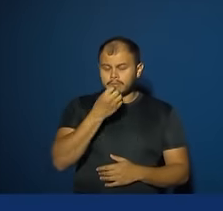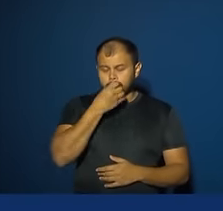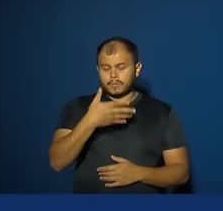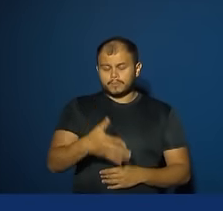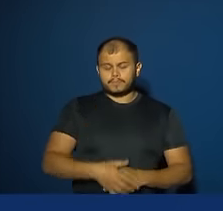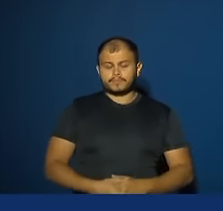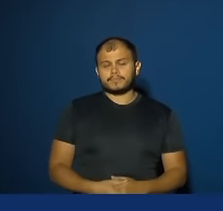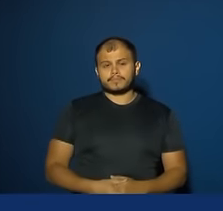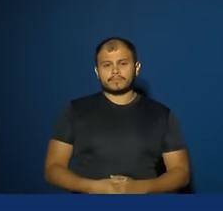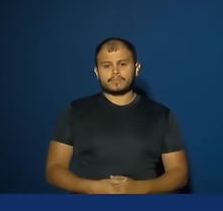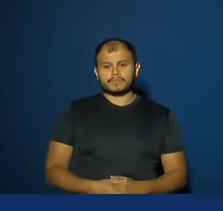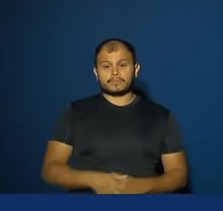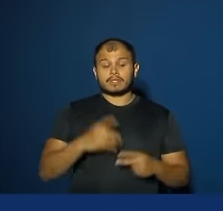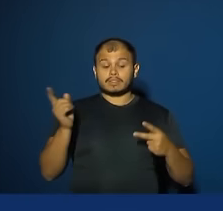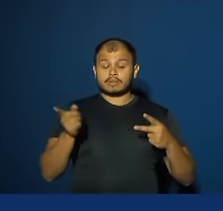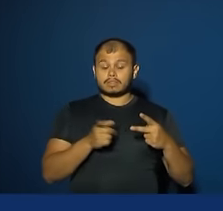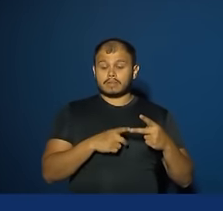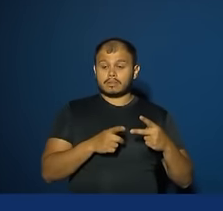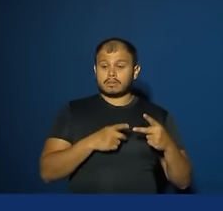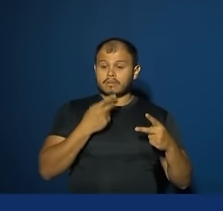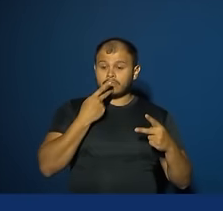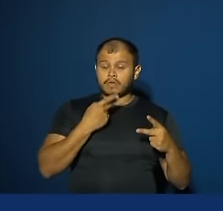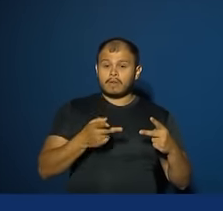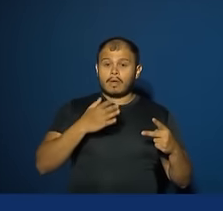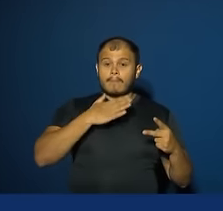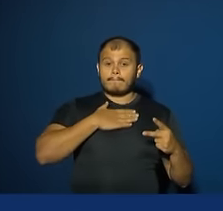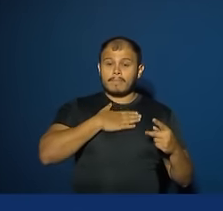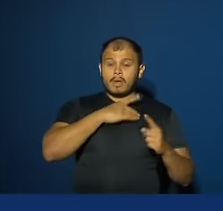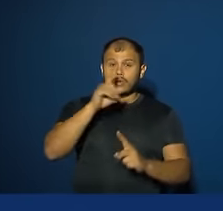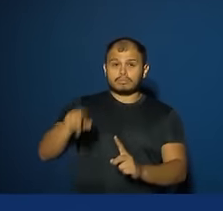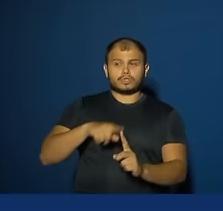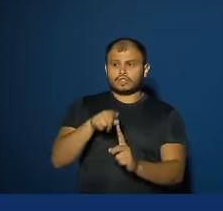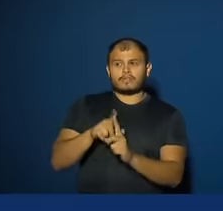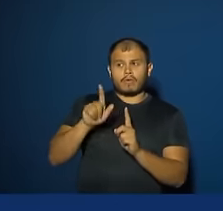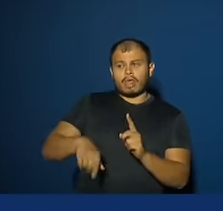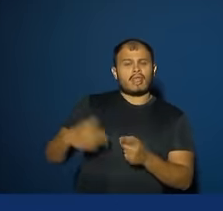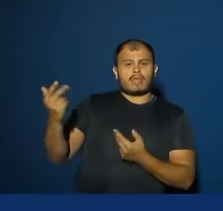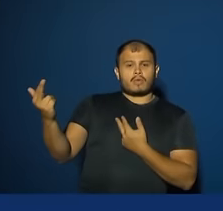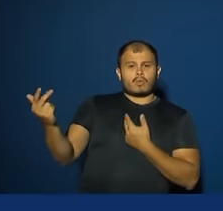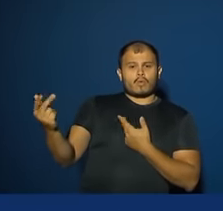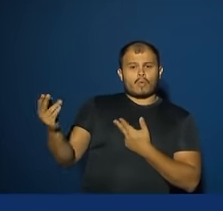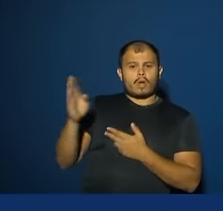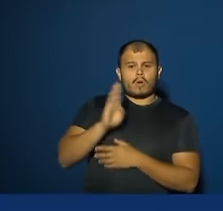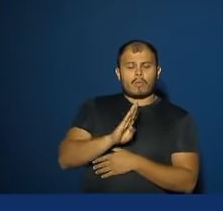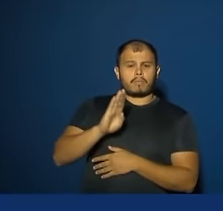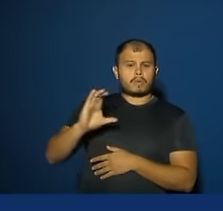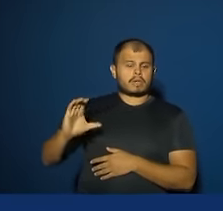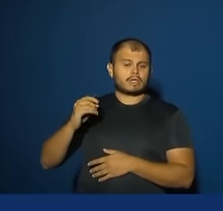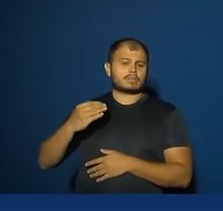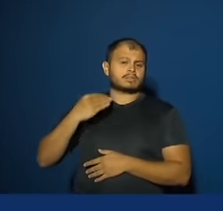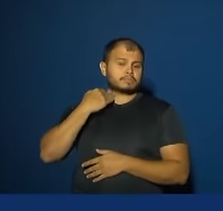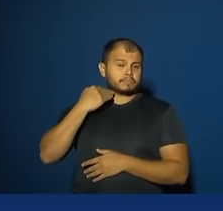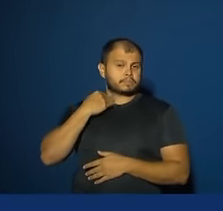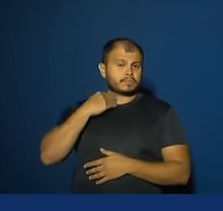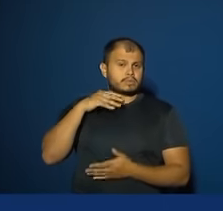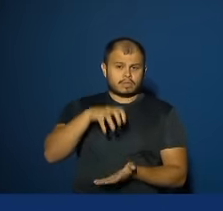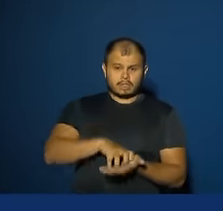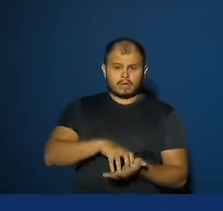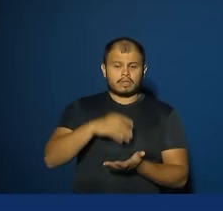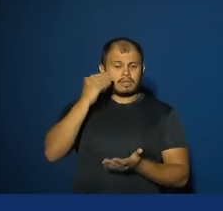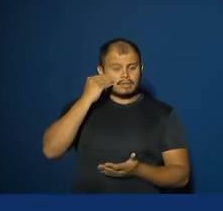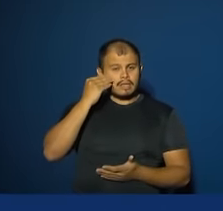segunda foi Olha a minha missão é mais parecida com a do Banco Central que persegue a meta de